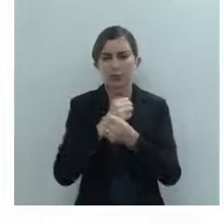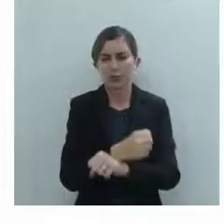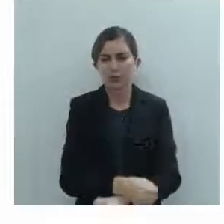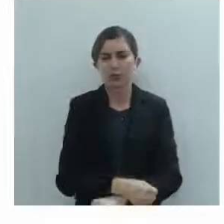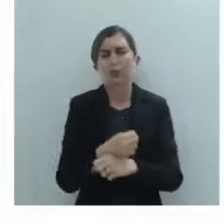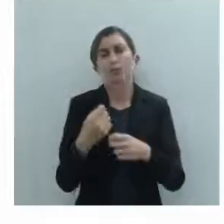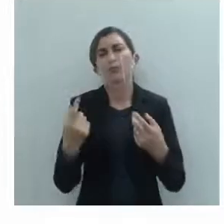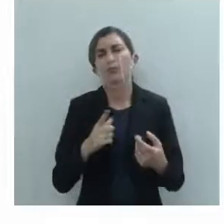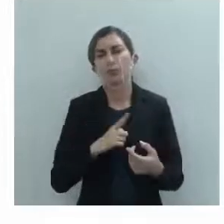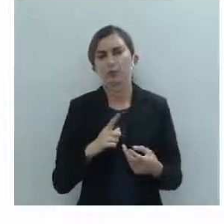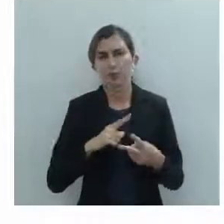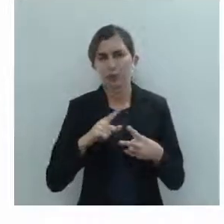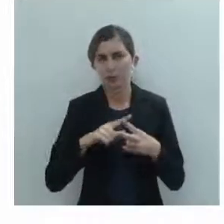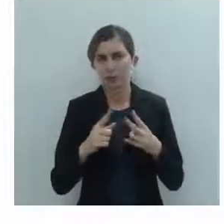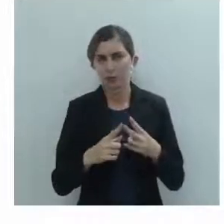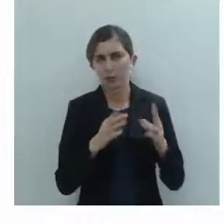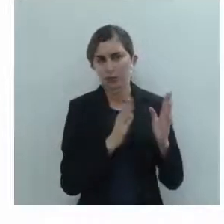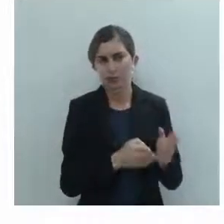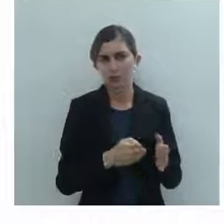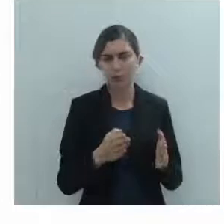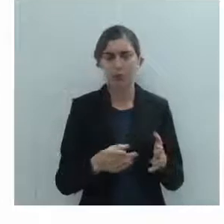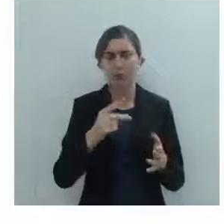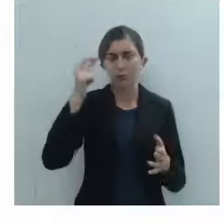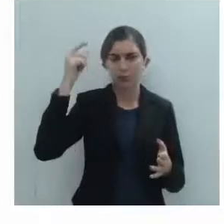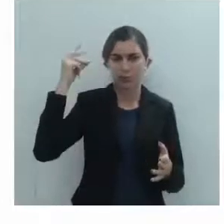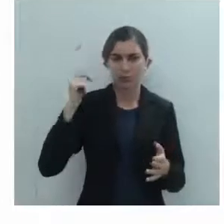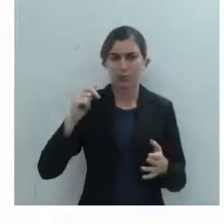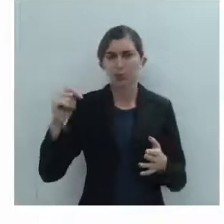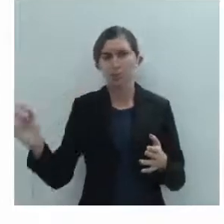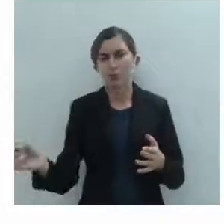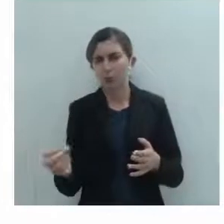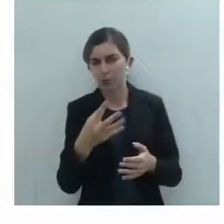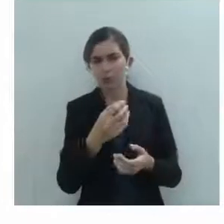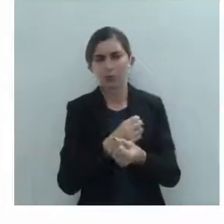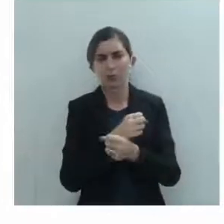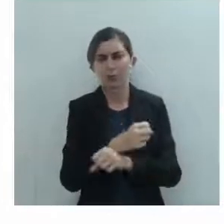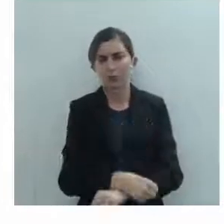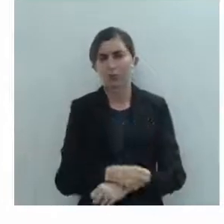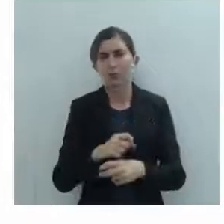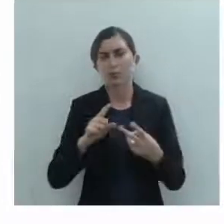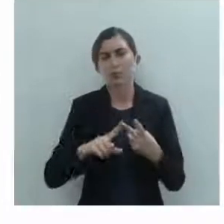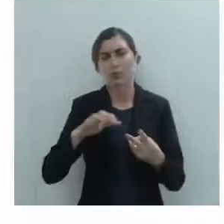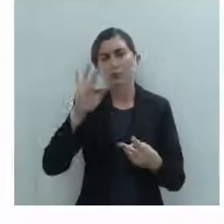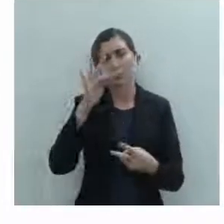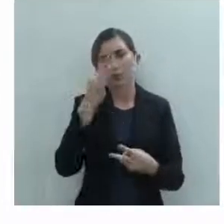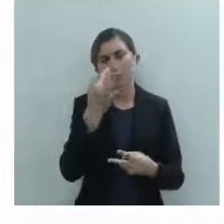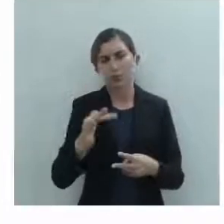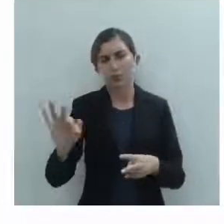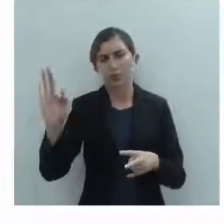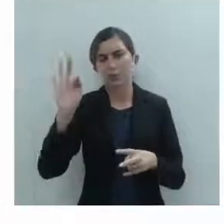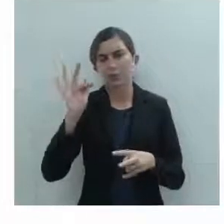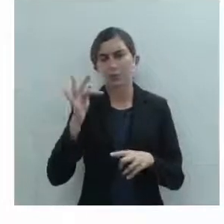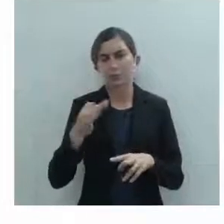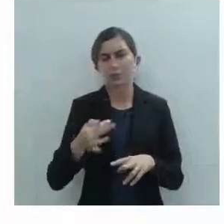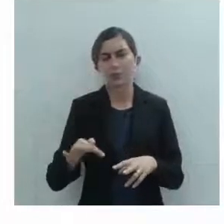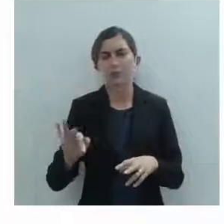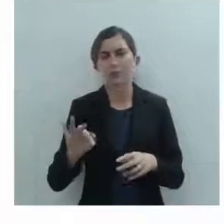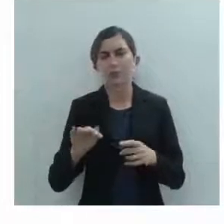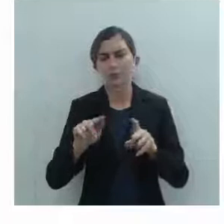que tem duas fases o antigo eo moderno o modo de produção feudal